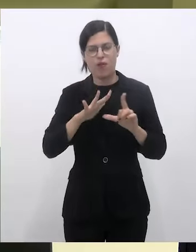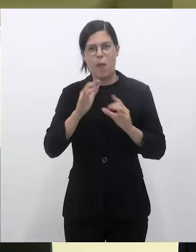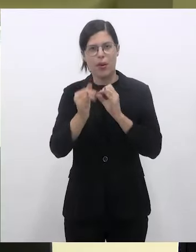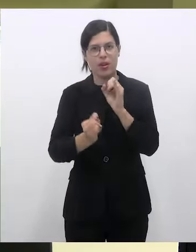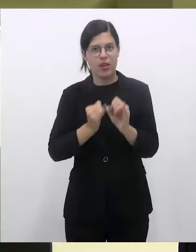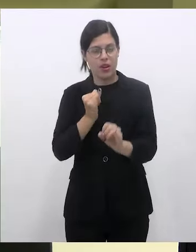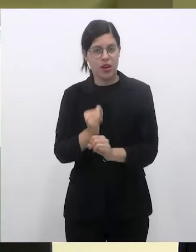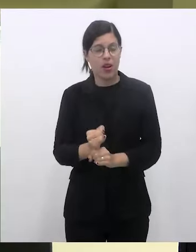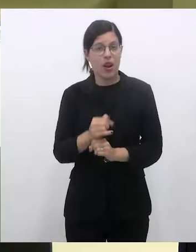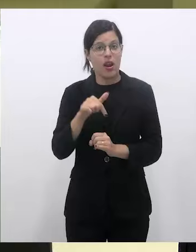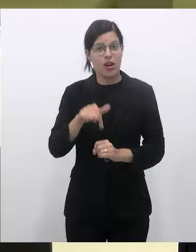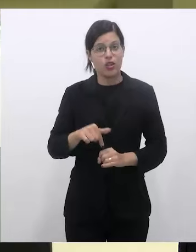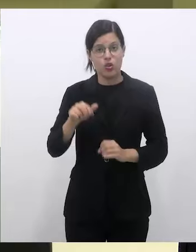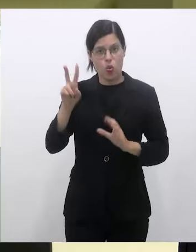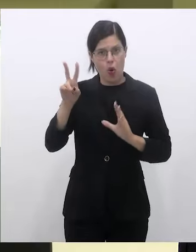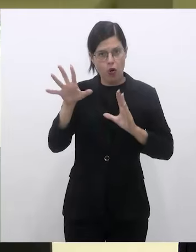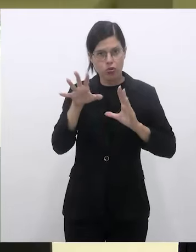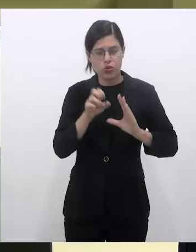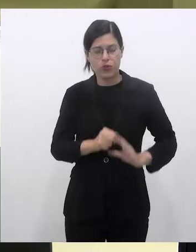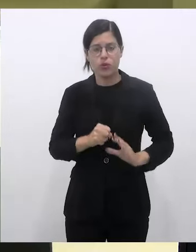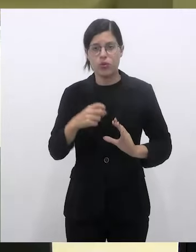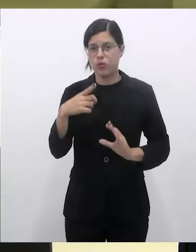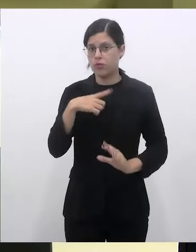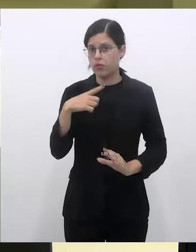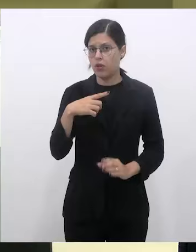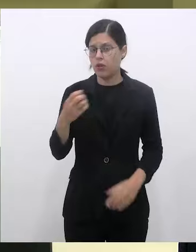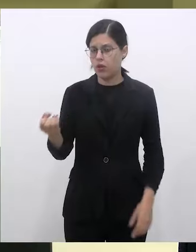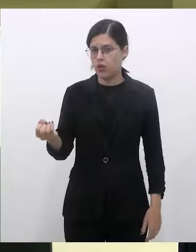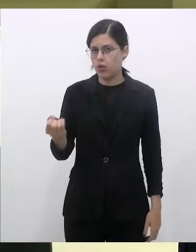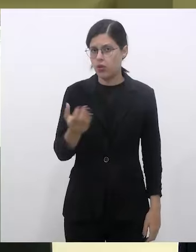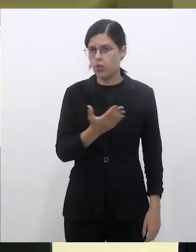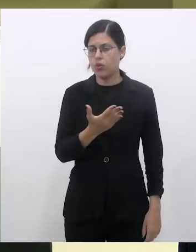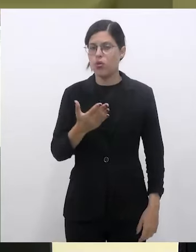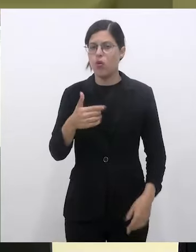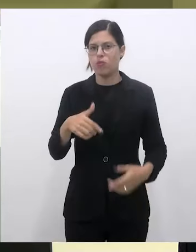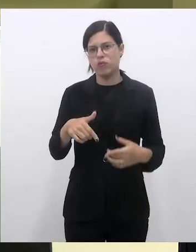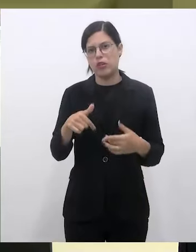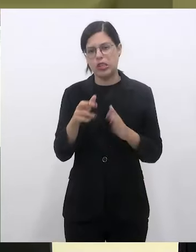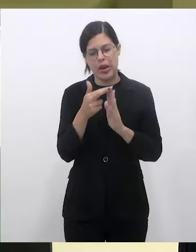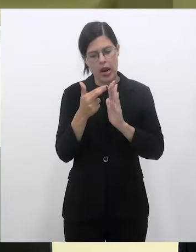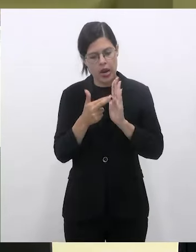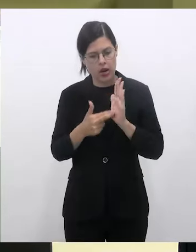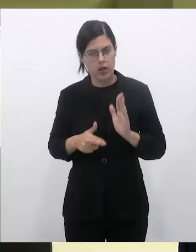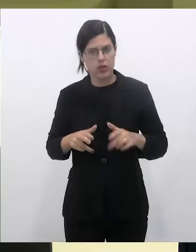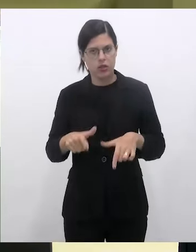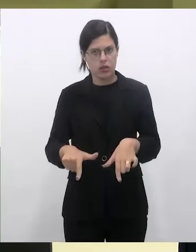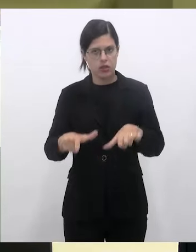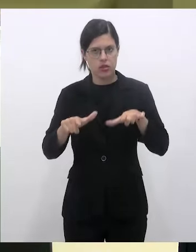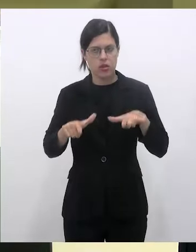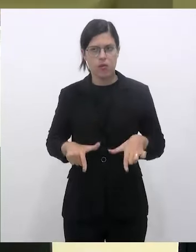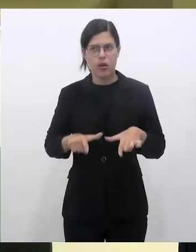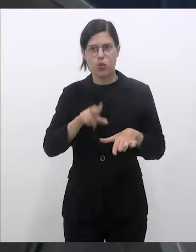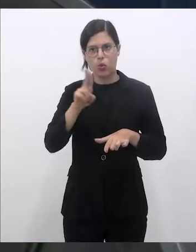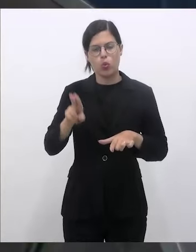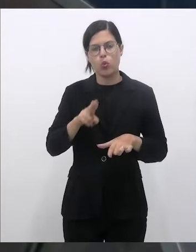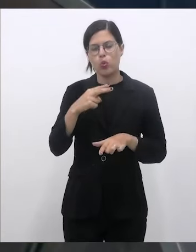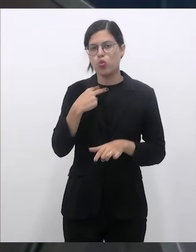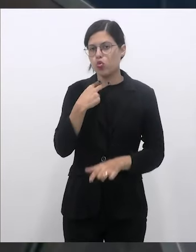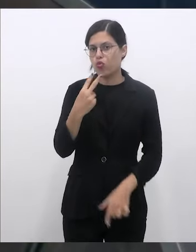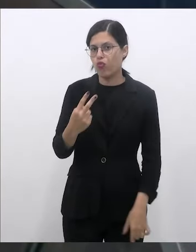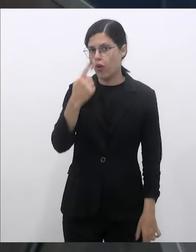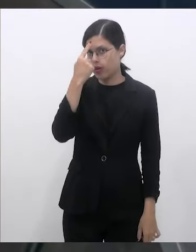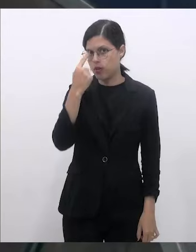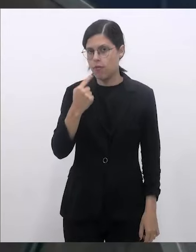digitais, obras audiovisuais passaram por novos regimes de licenciamento, o uso de voz